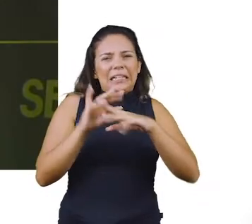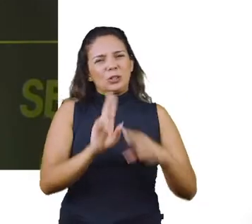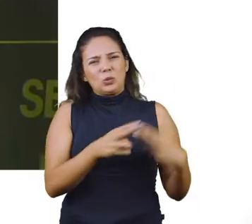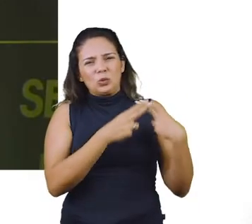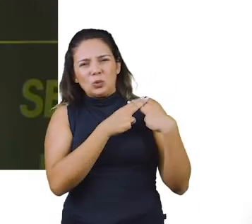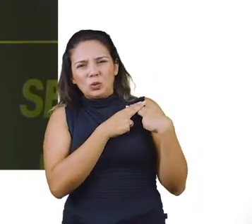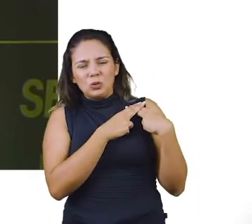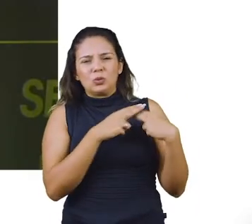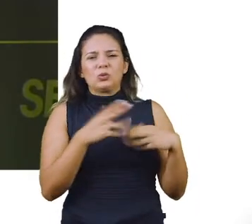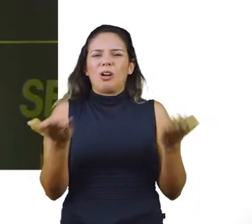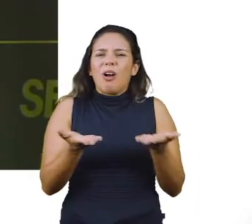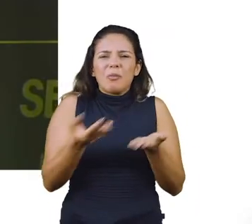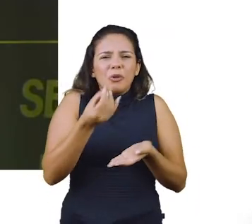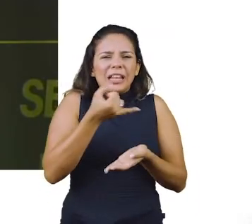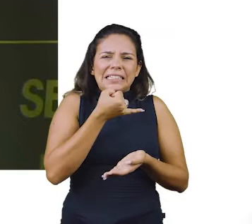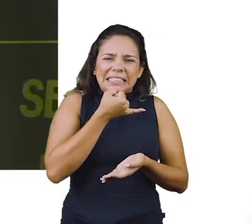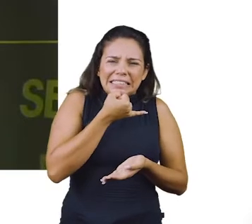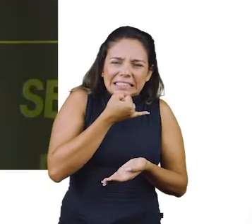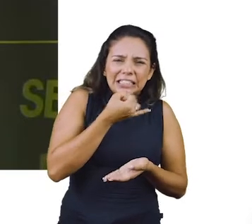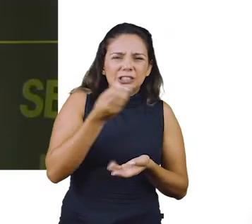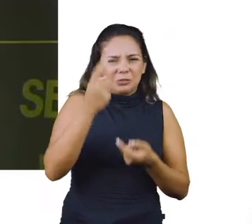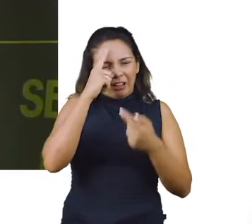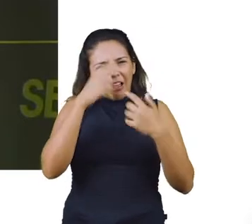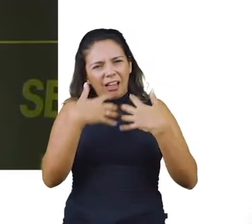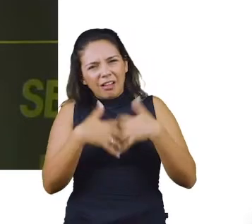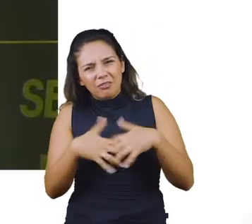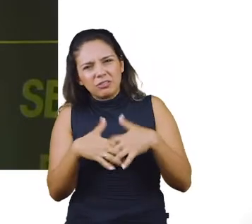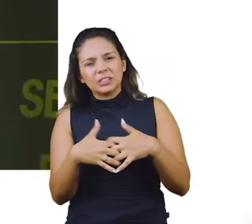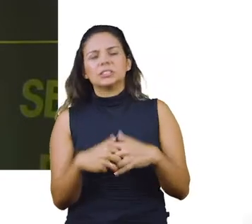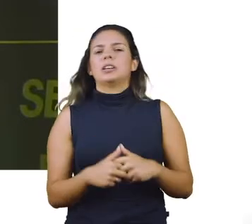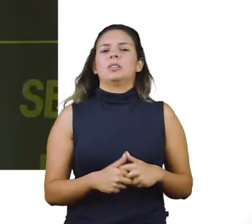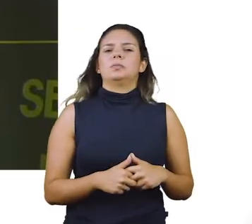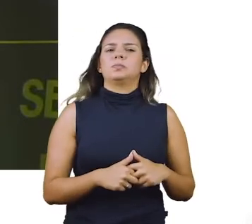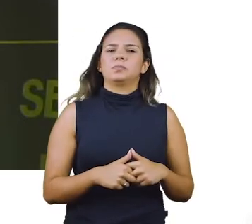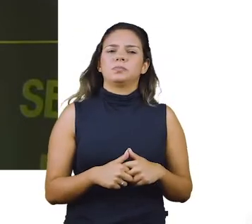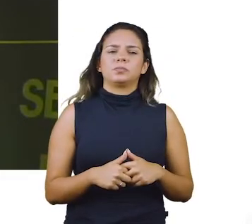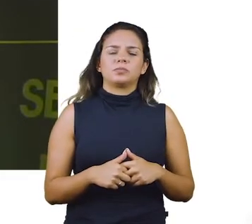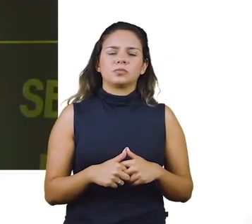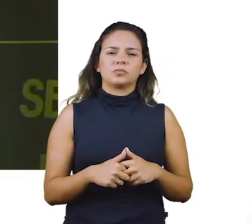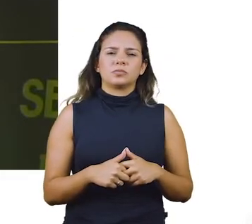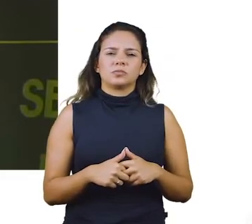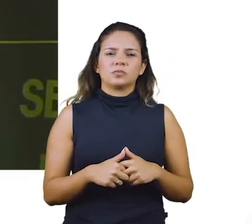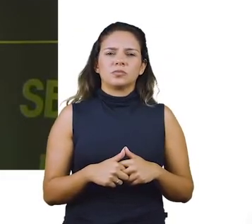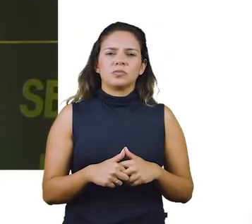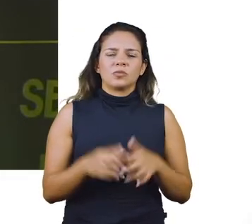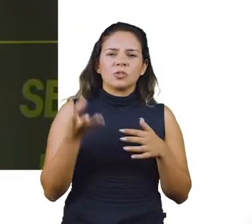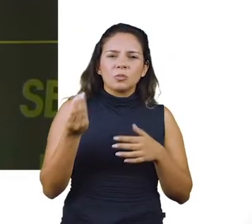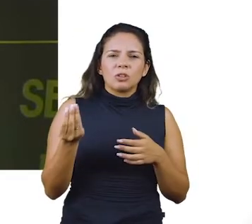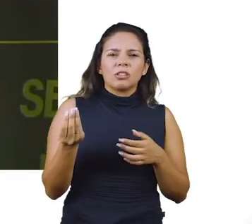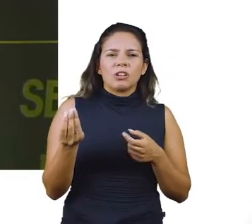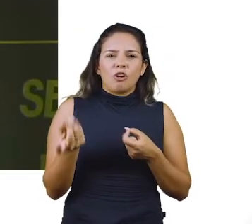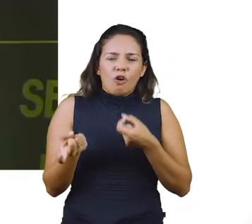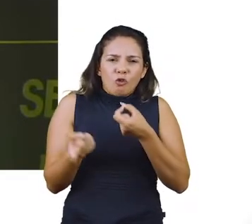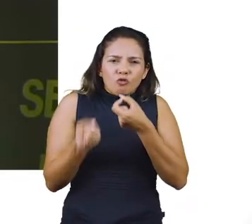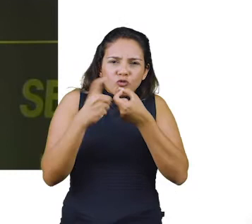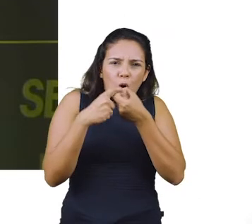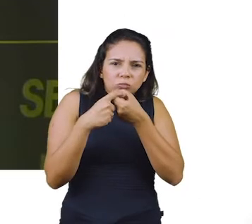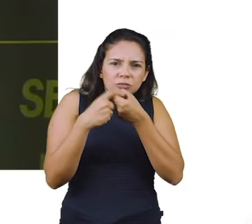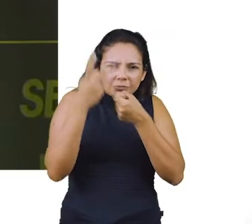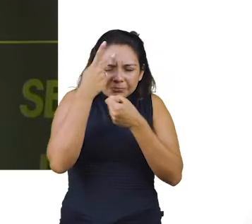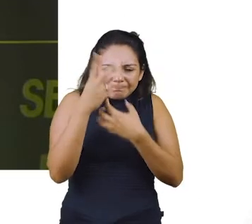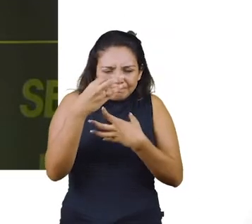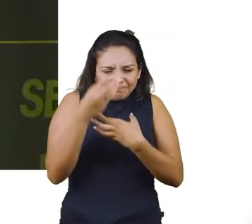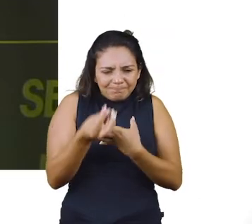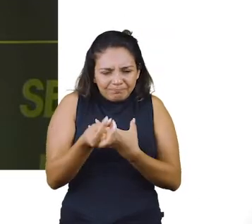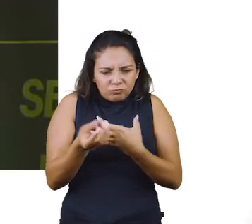de muita tristeza, um momento de muita reflexão, um momento de muita volta, não é, para